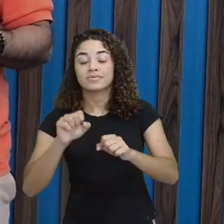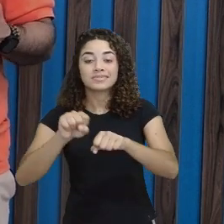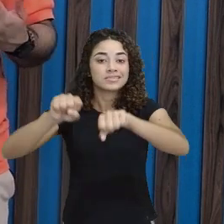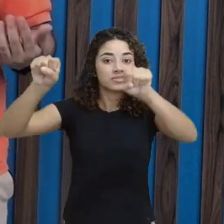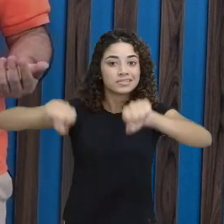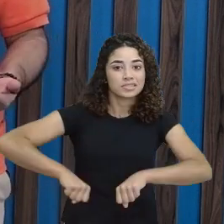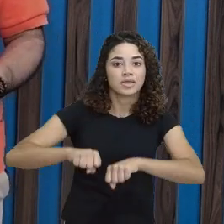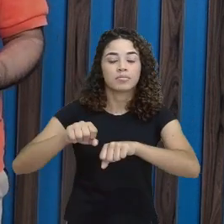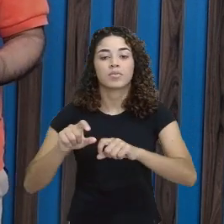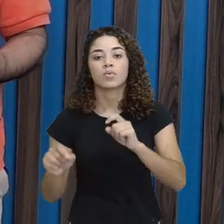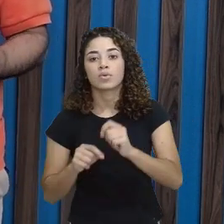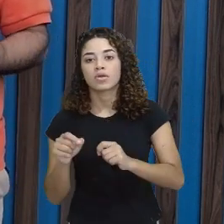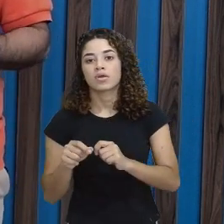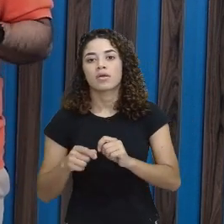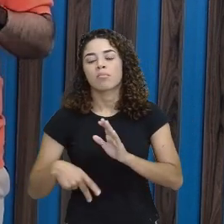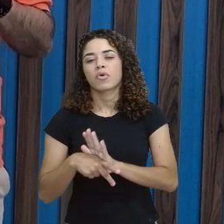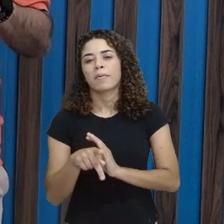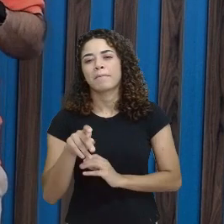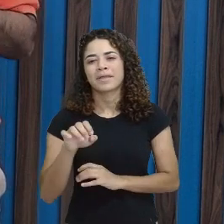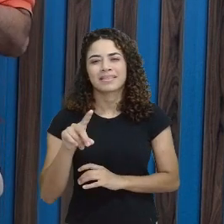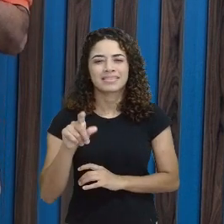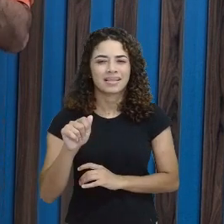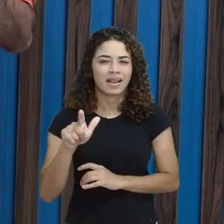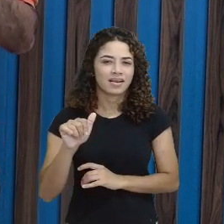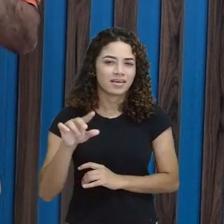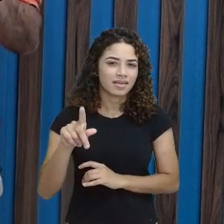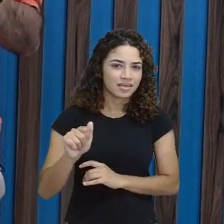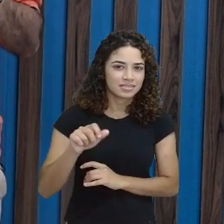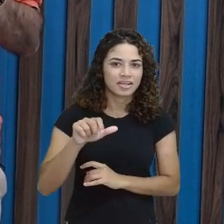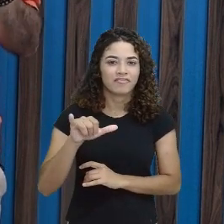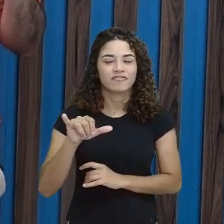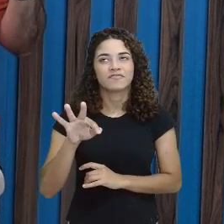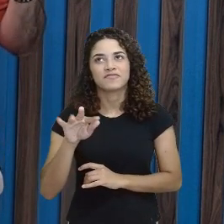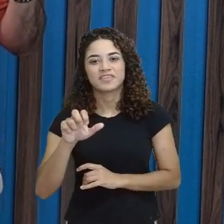de pedaladas fiscais, que é quando ela